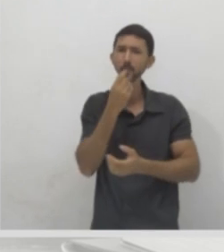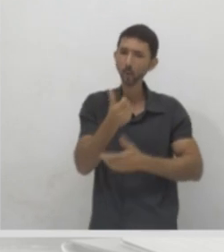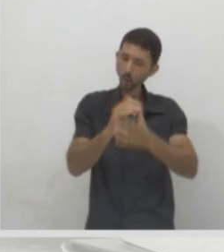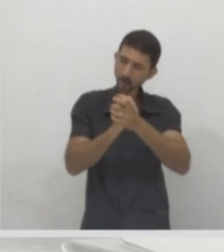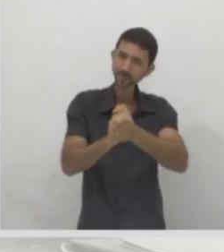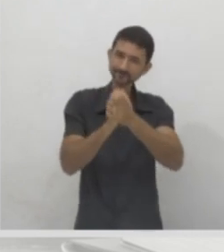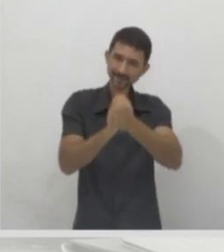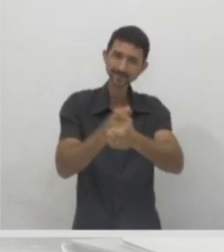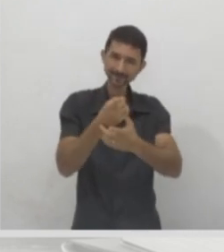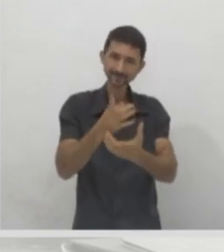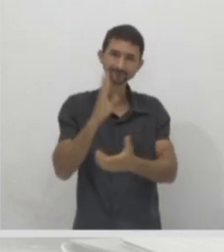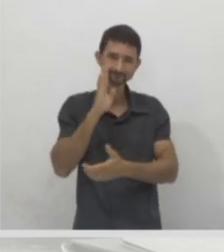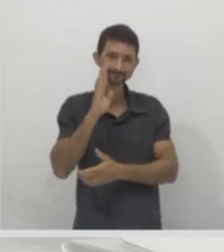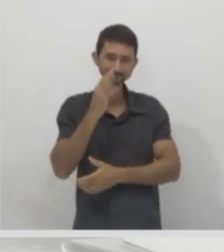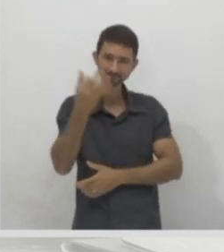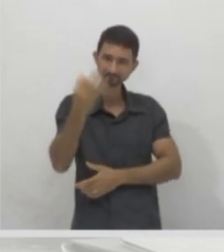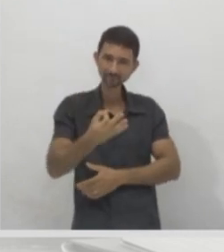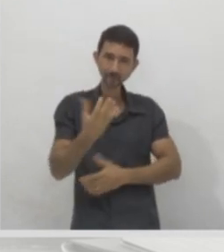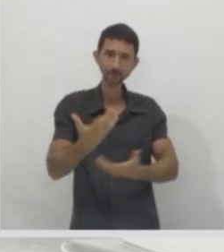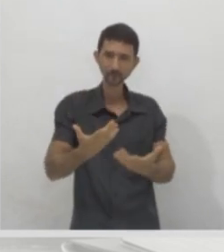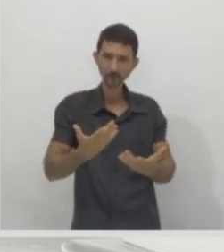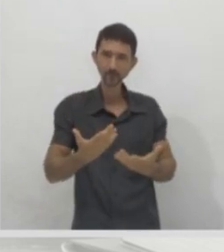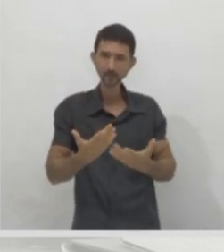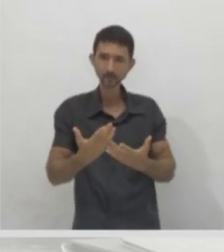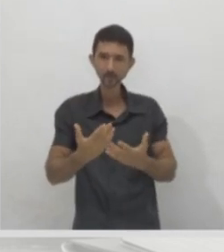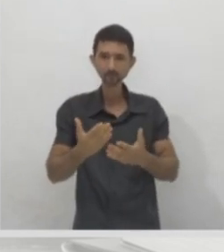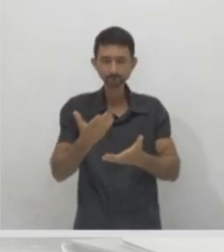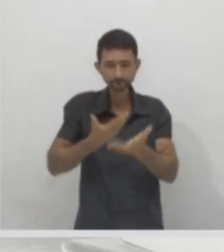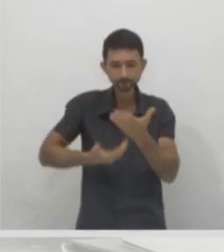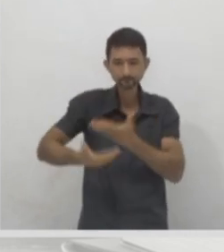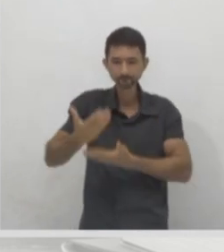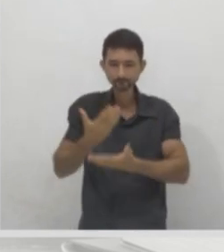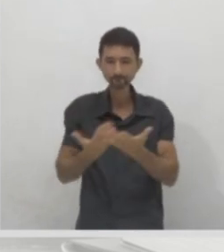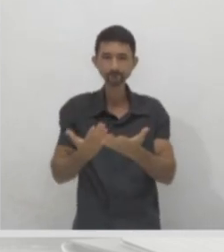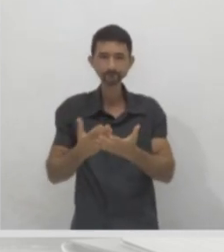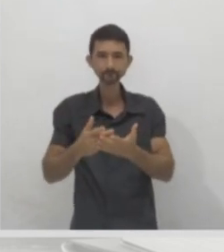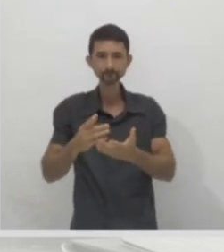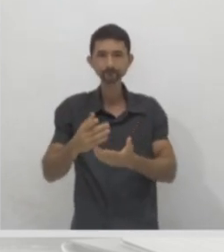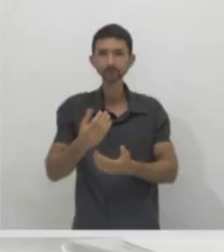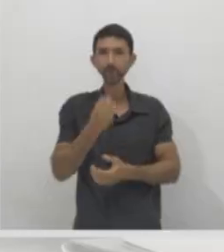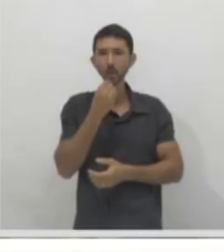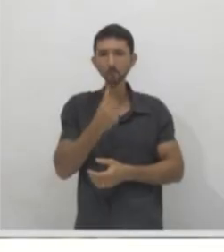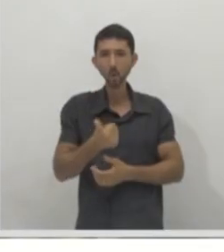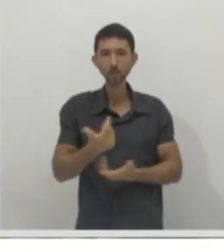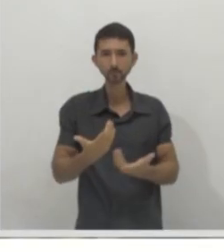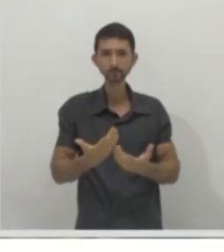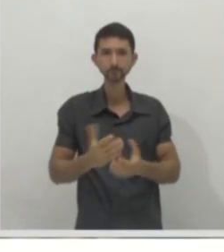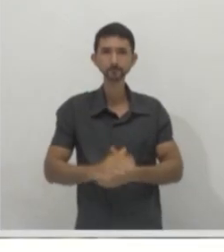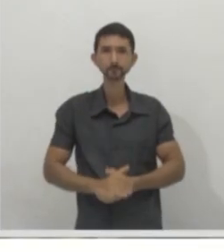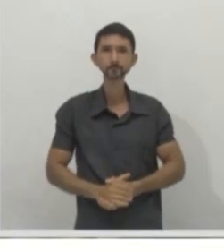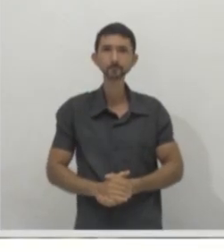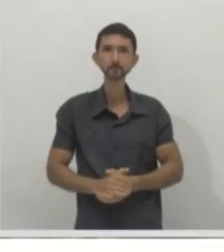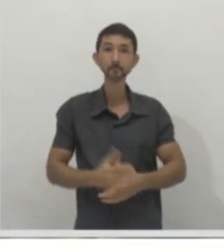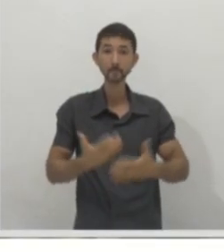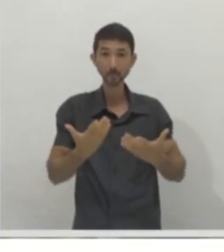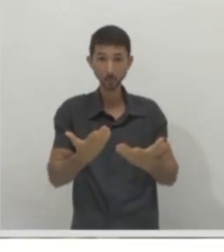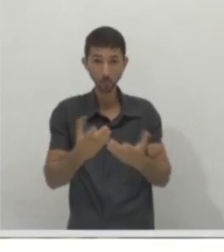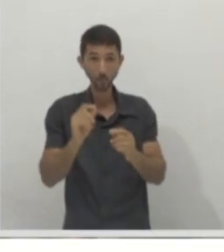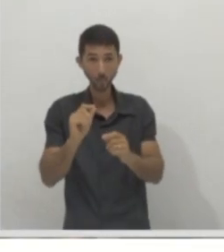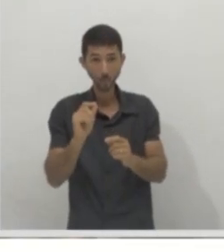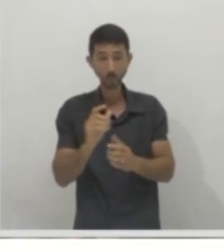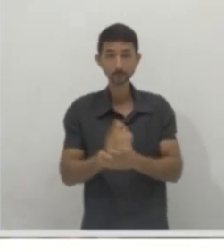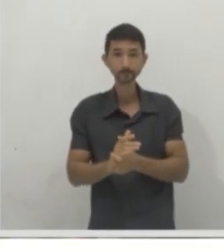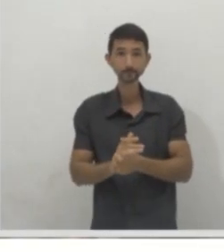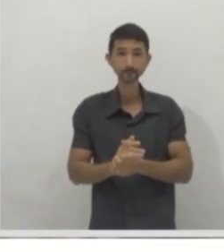pensamentos corretos, né, através do compartilhamento do nosso conhecimento. Bem,